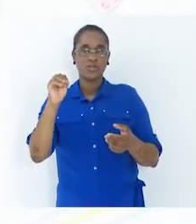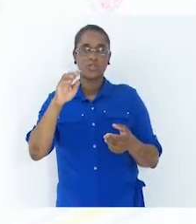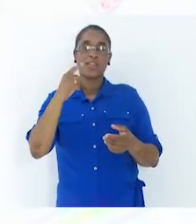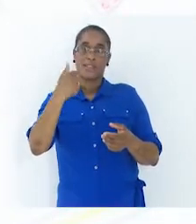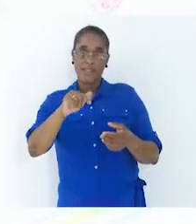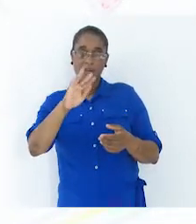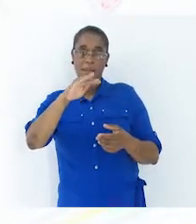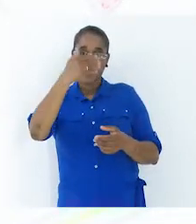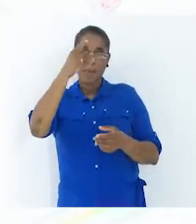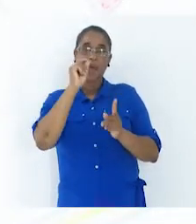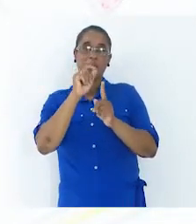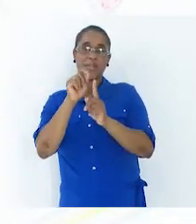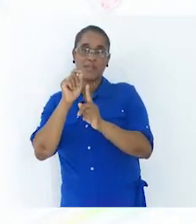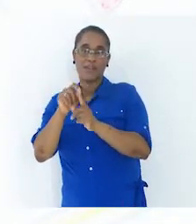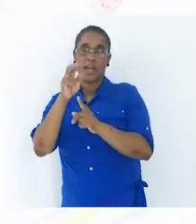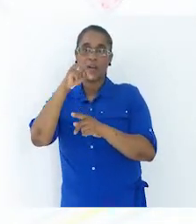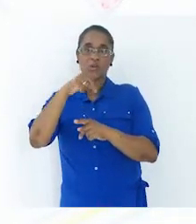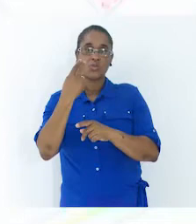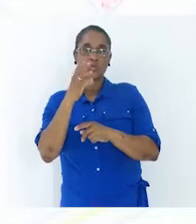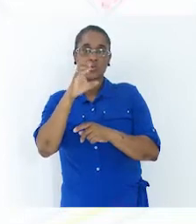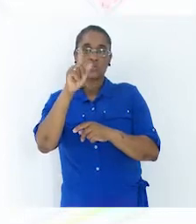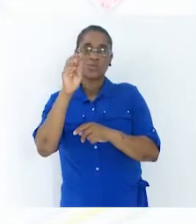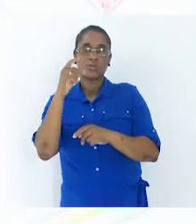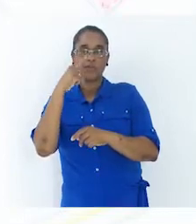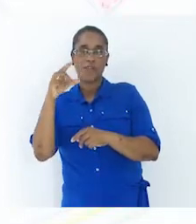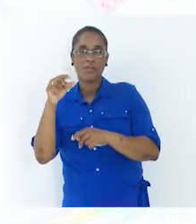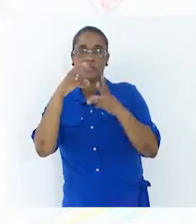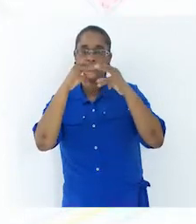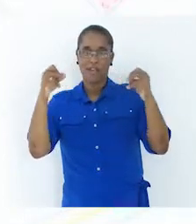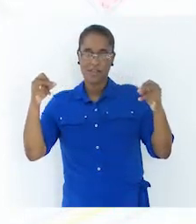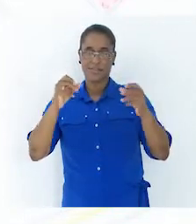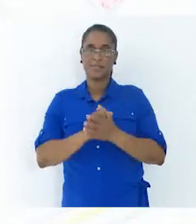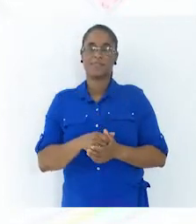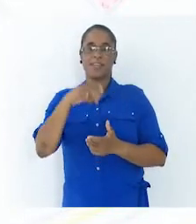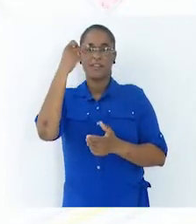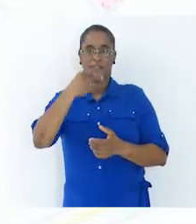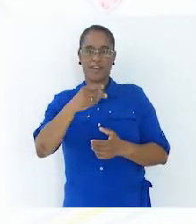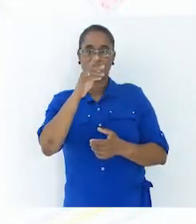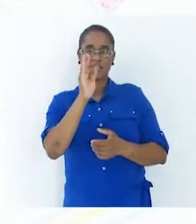identificar os núcleos verbais na frase. Portanto, ficas,